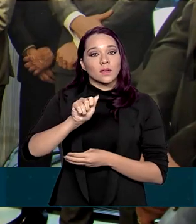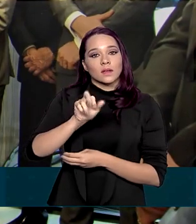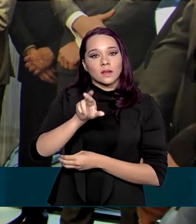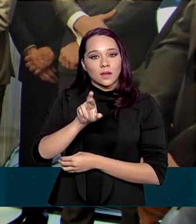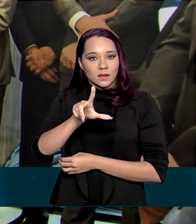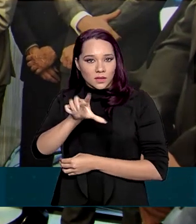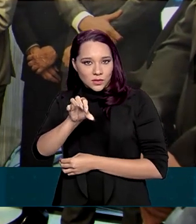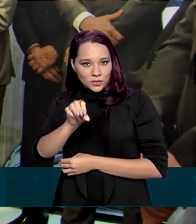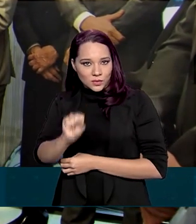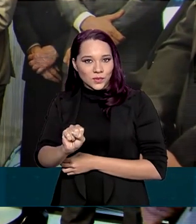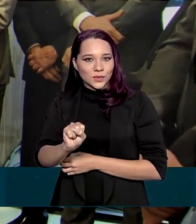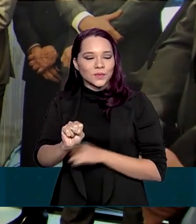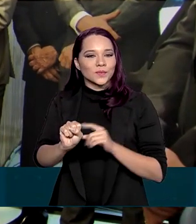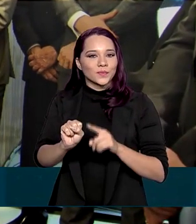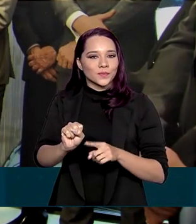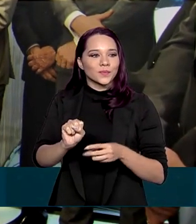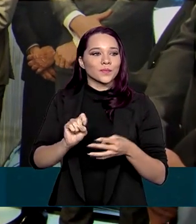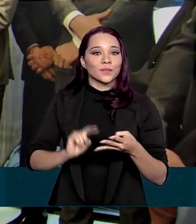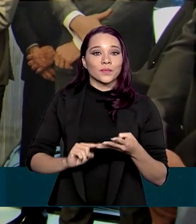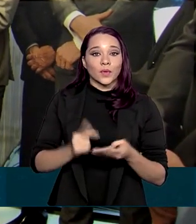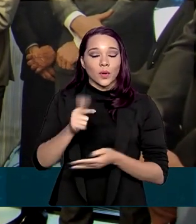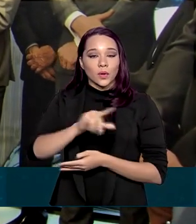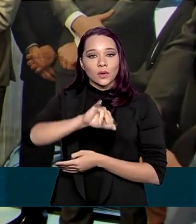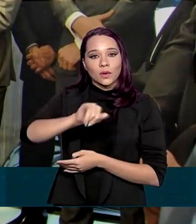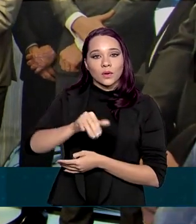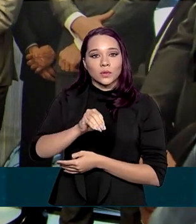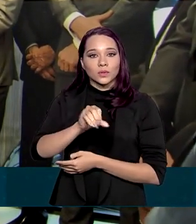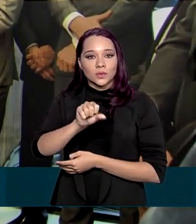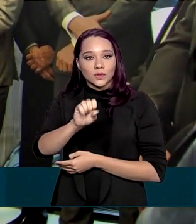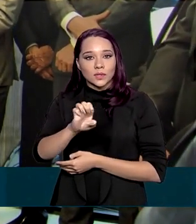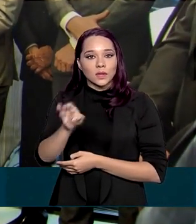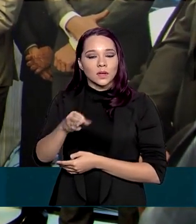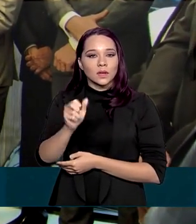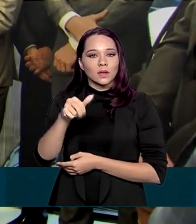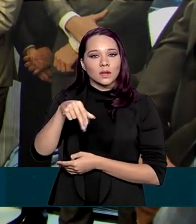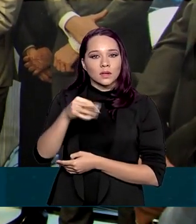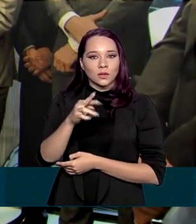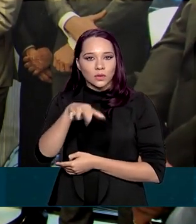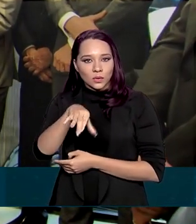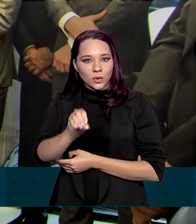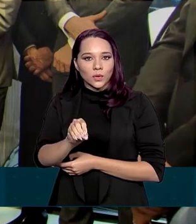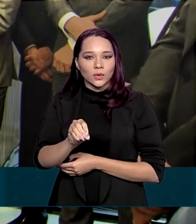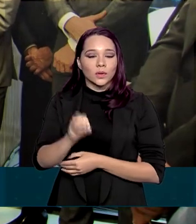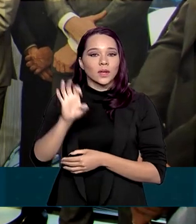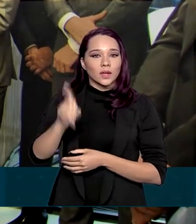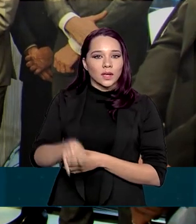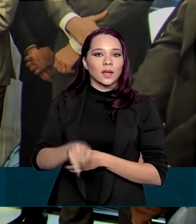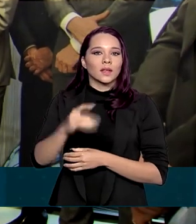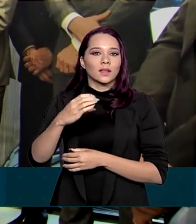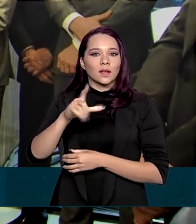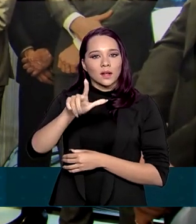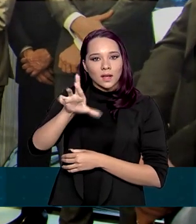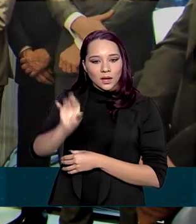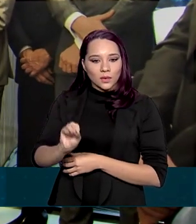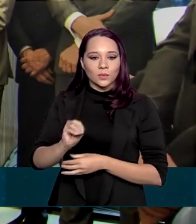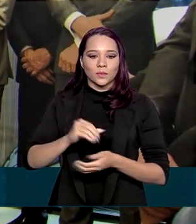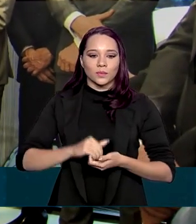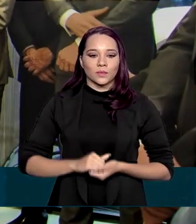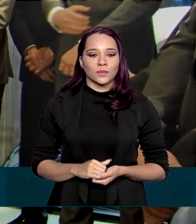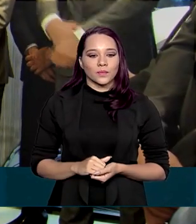Melles, do Sebrae, José Antônio Félix, da Claro. O Félix, da